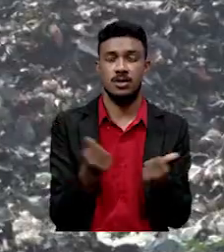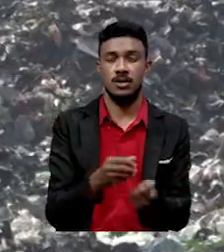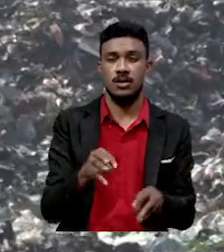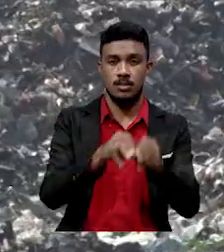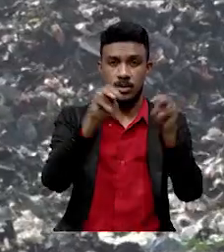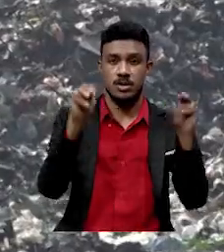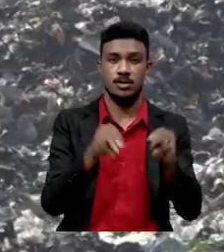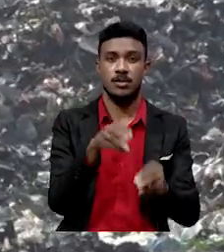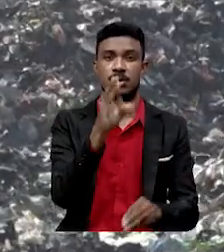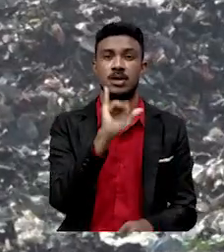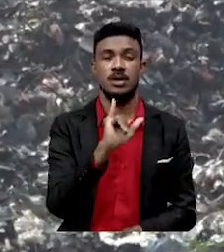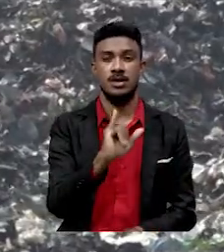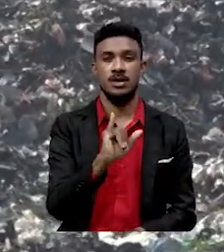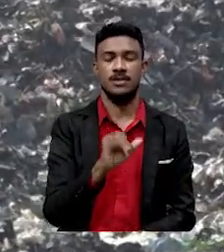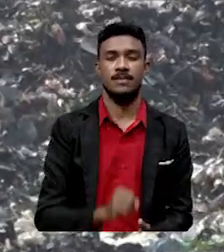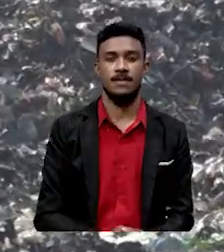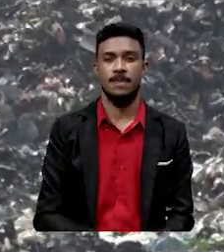municipio Likisa.